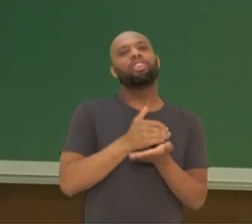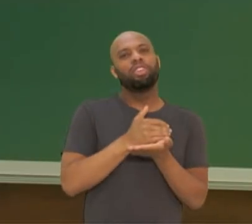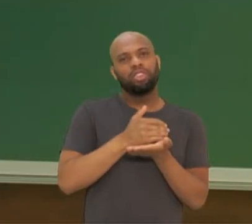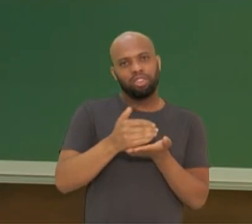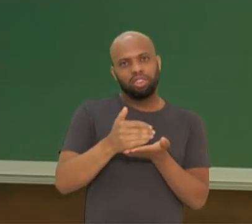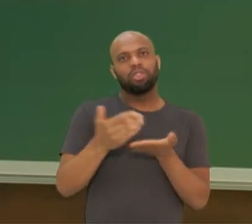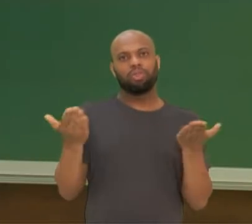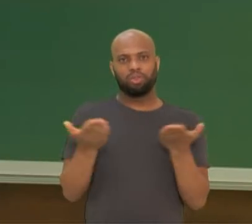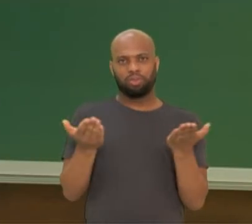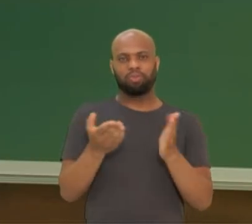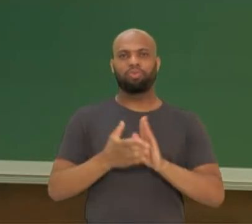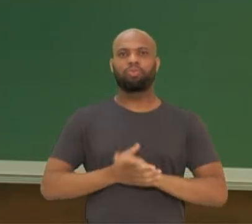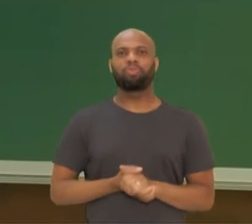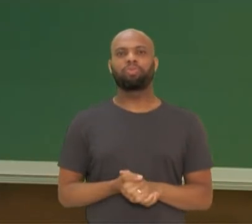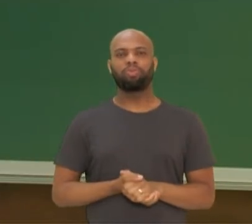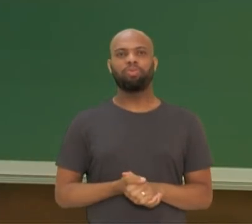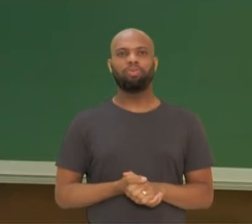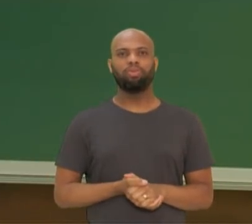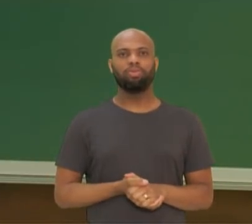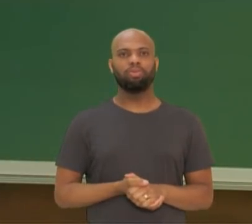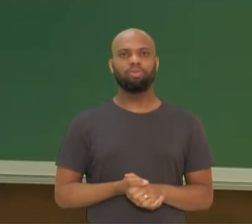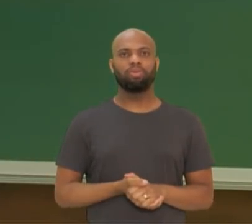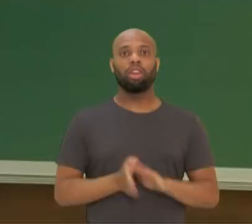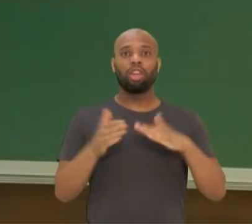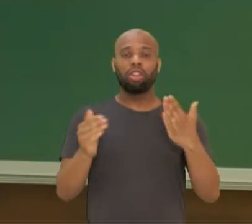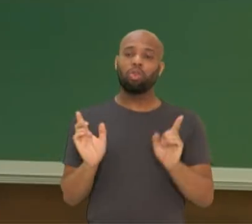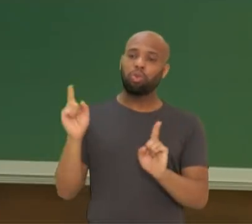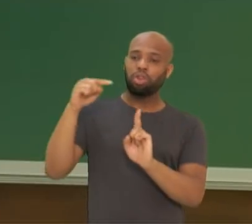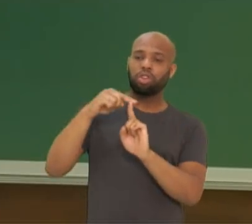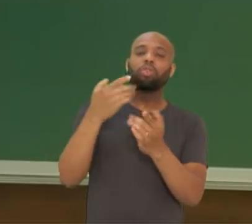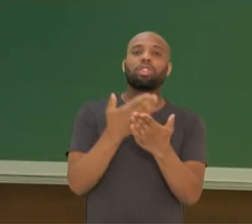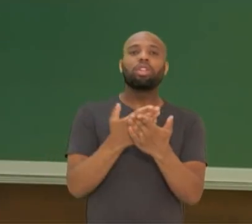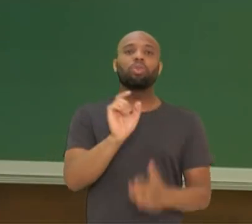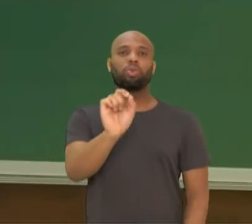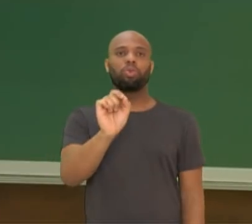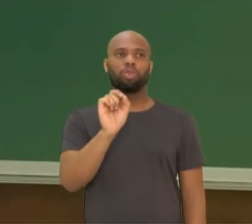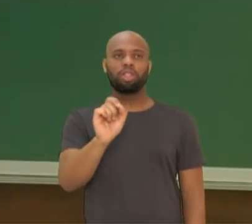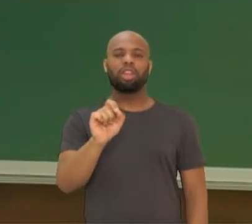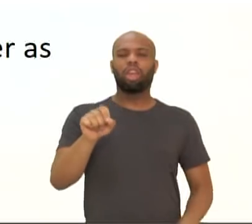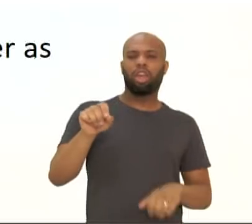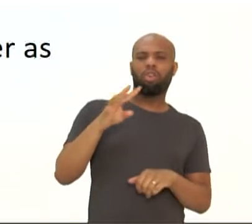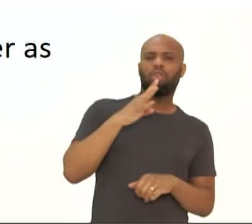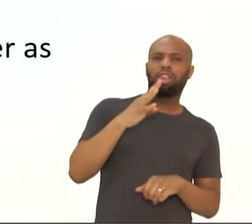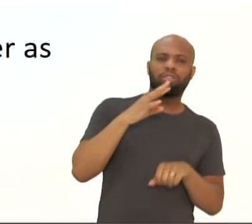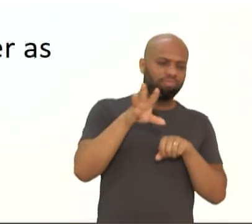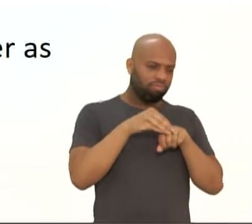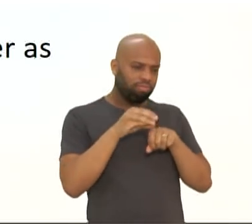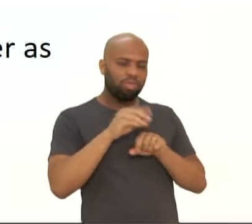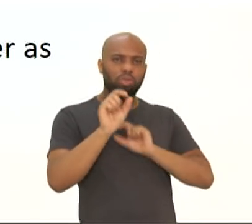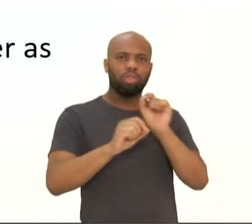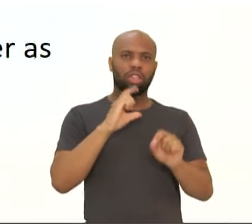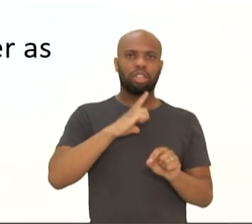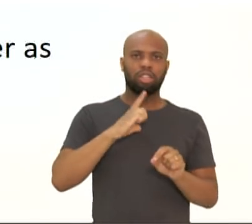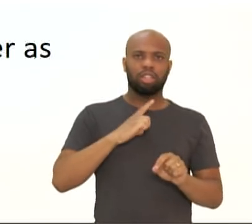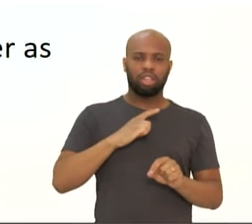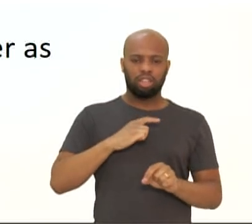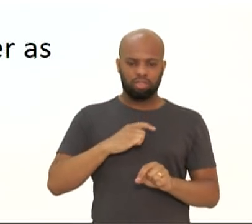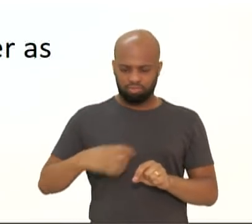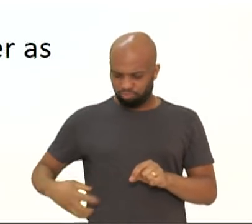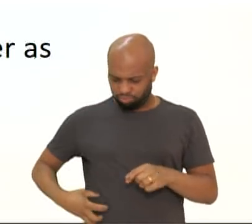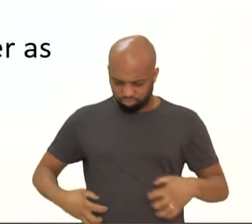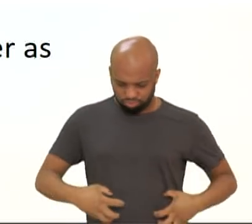iniciar nesta aula. Então, os nossos objetivos para esta aula são conhecer os componentes, os órgãos,